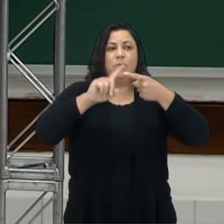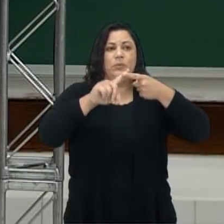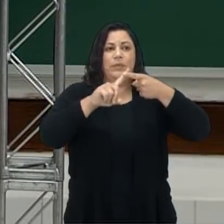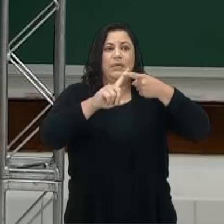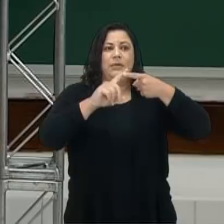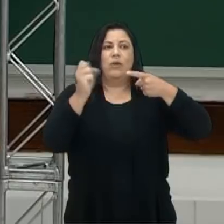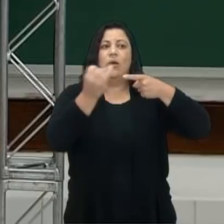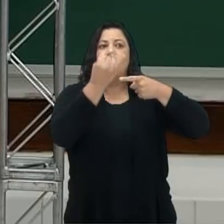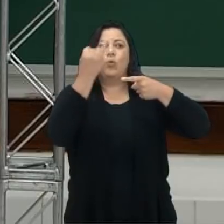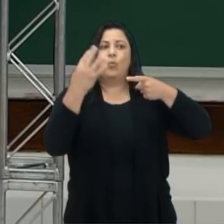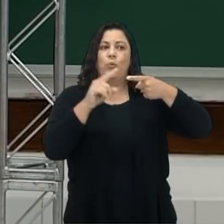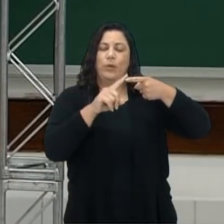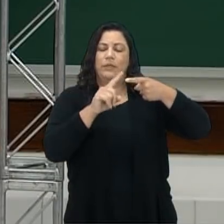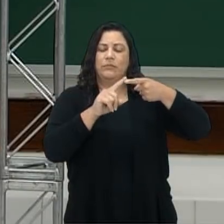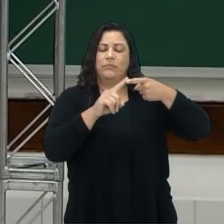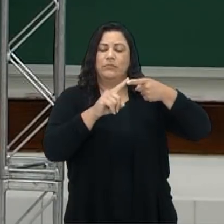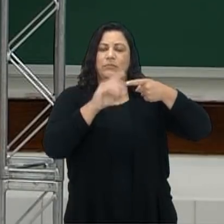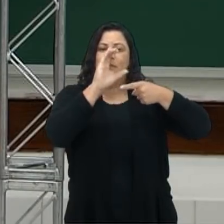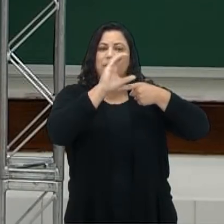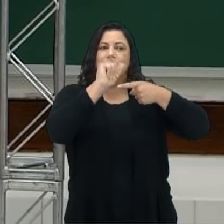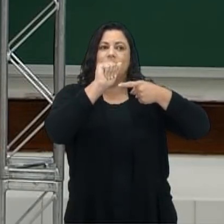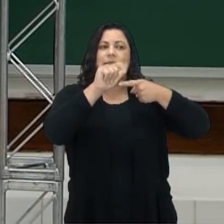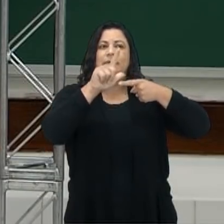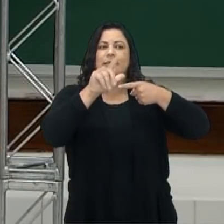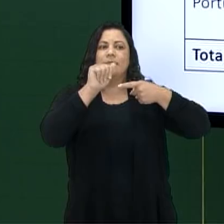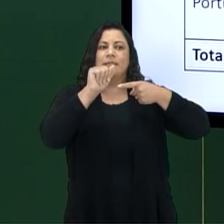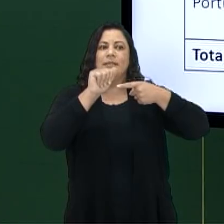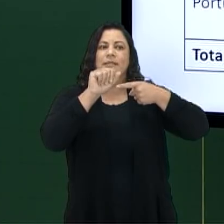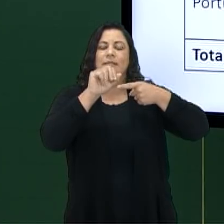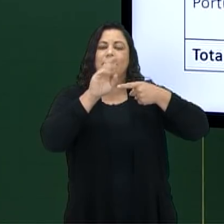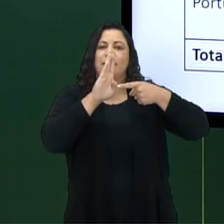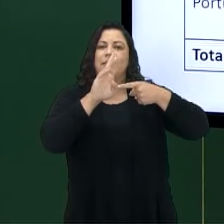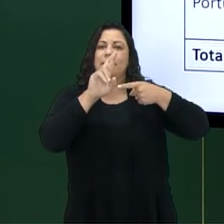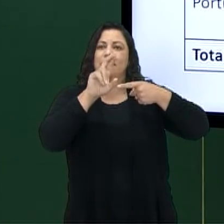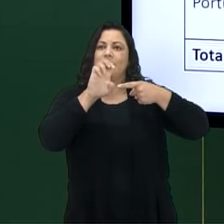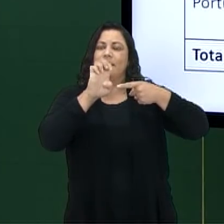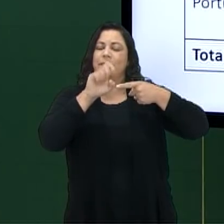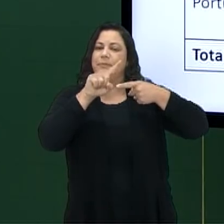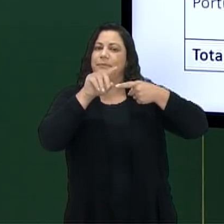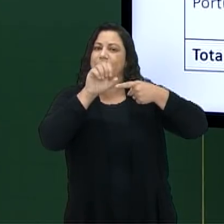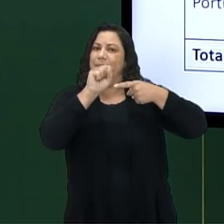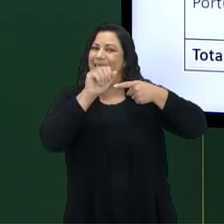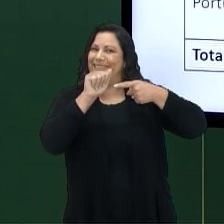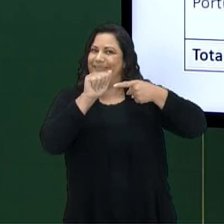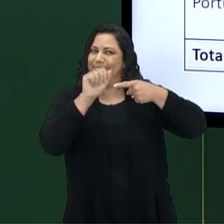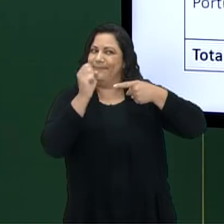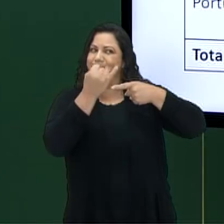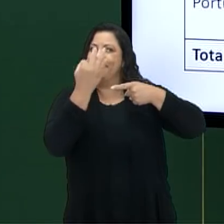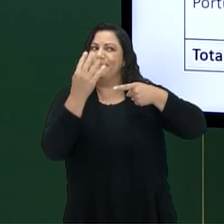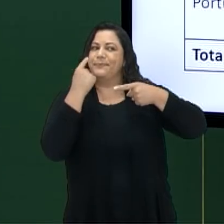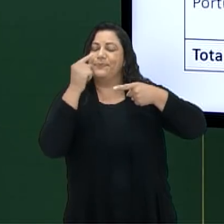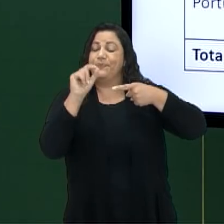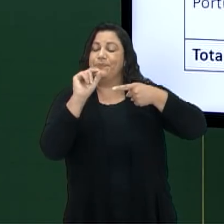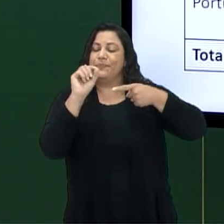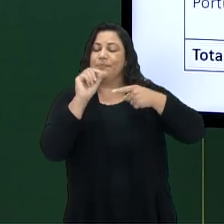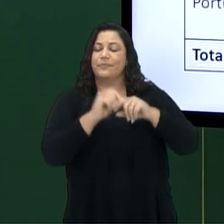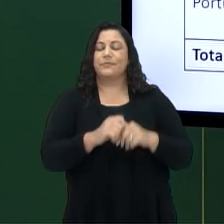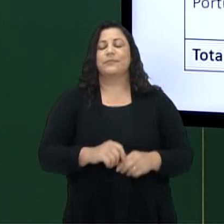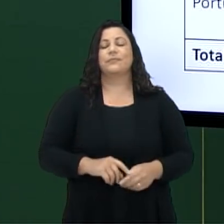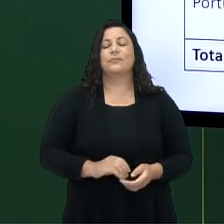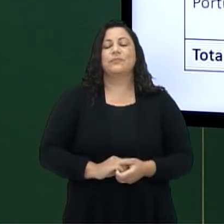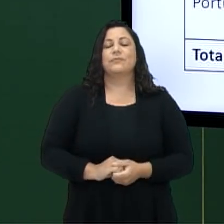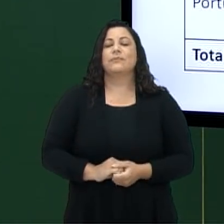ok? 86,4 graus. Marco aqui, ó, no 0, coincide com o meio do